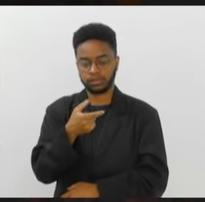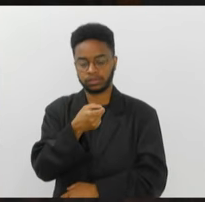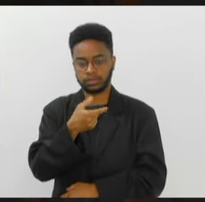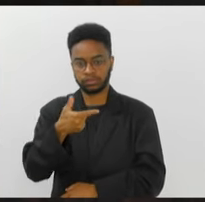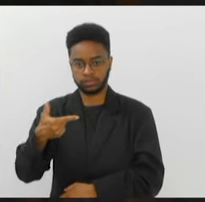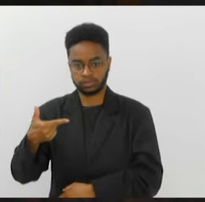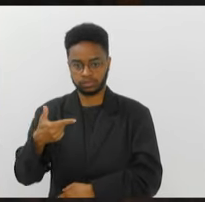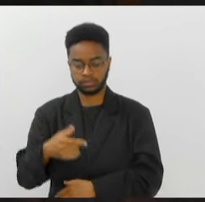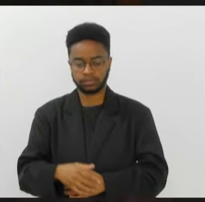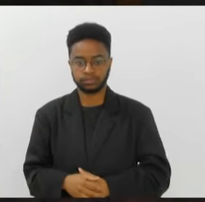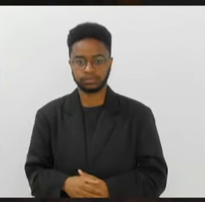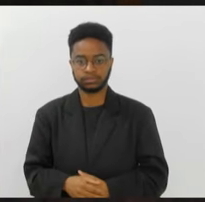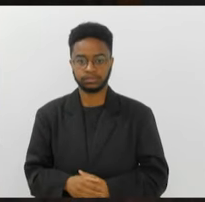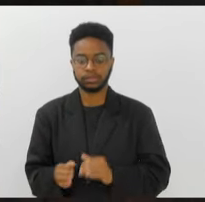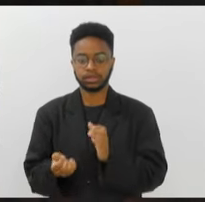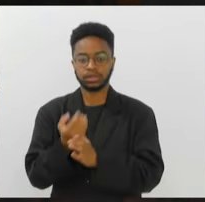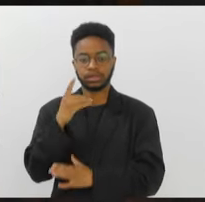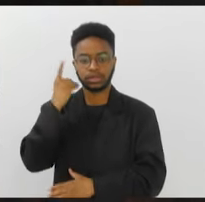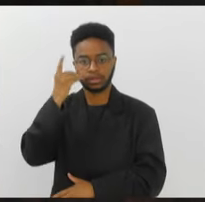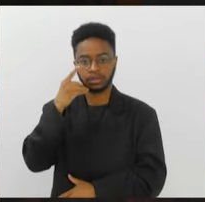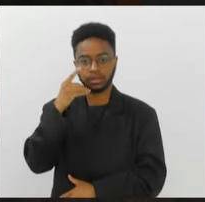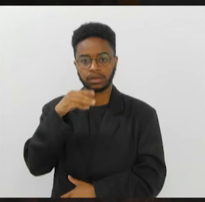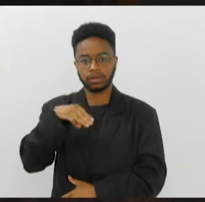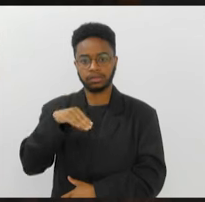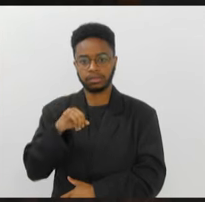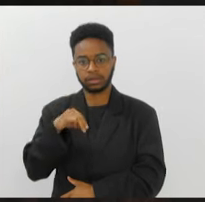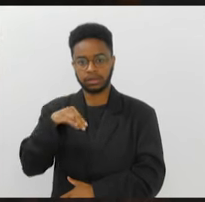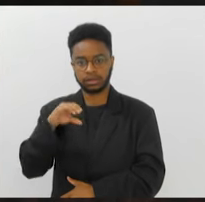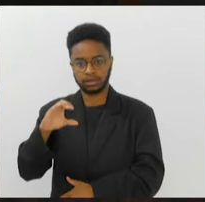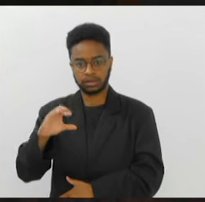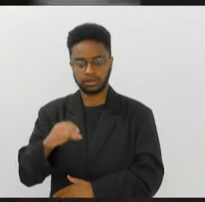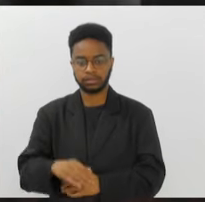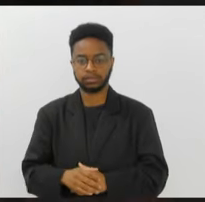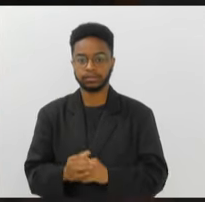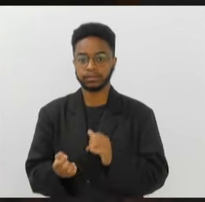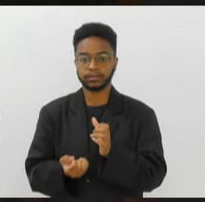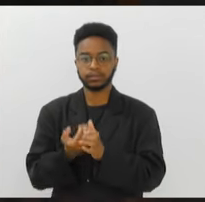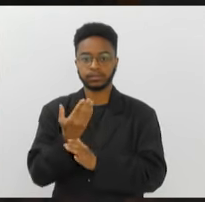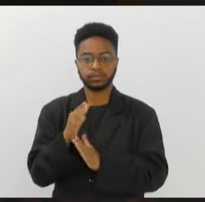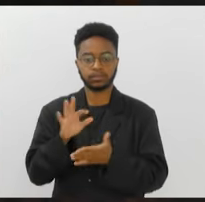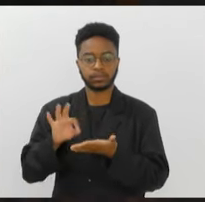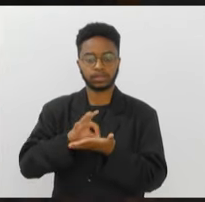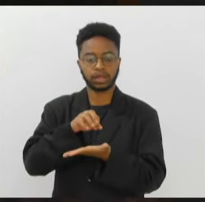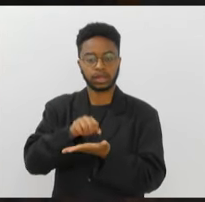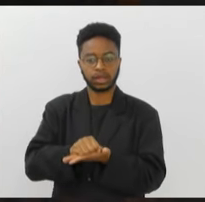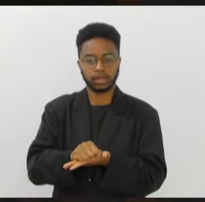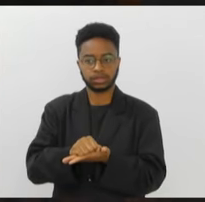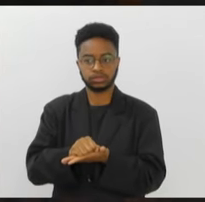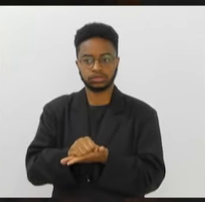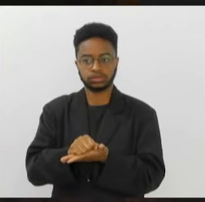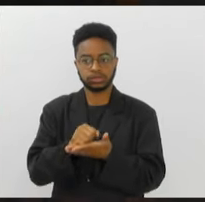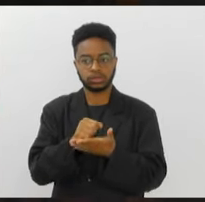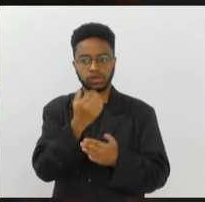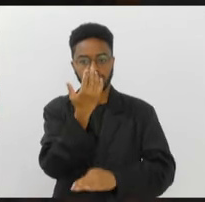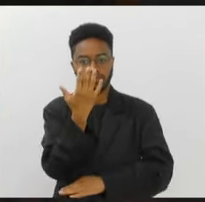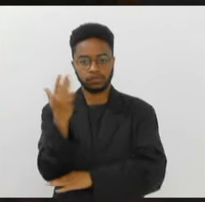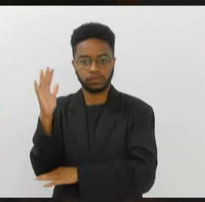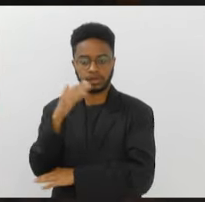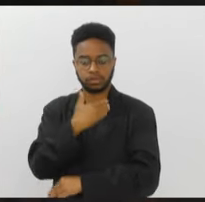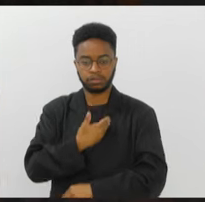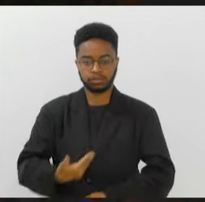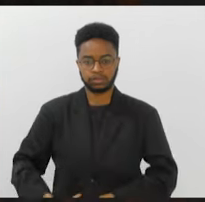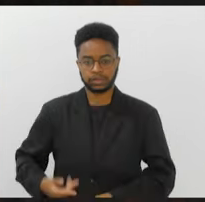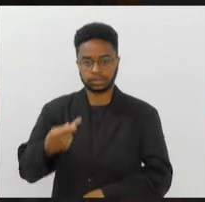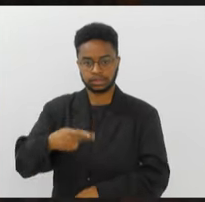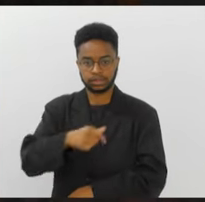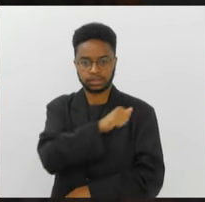6.480 de 2022, de autoria do deputado Carlos Mink, que institui o Cadastro Estadual de Florestas Públicas no Estado do Rio de